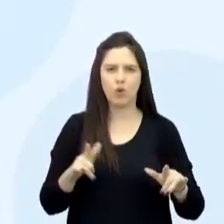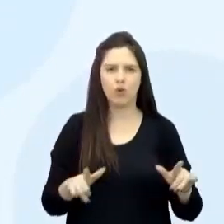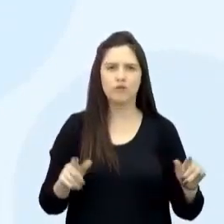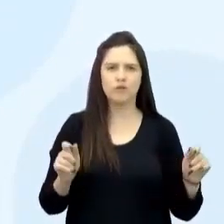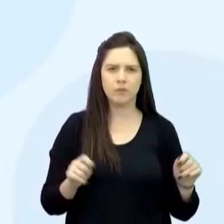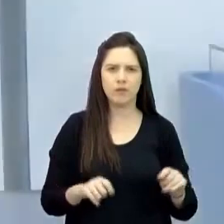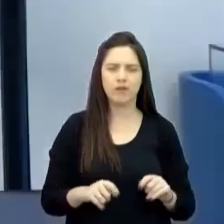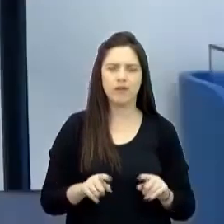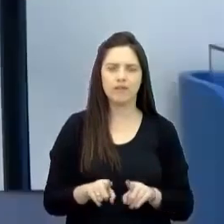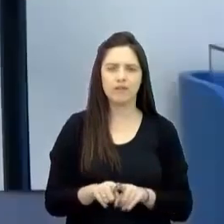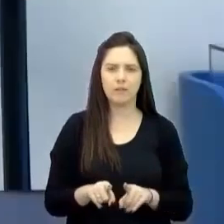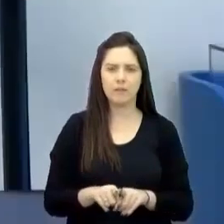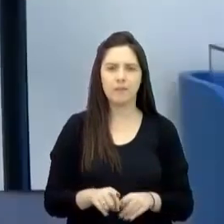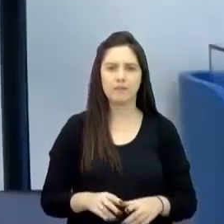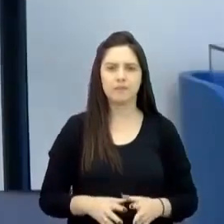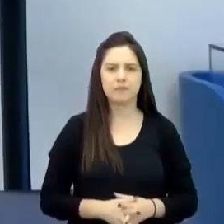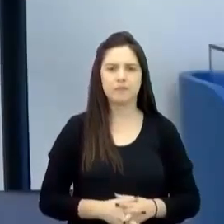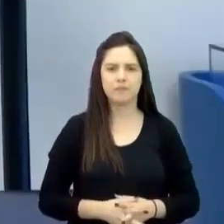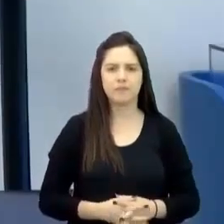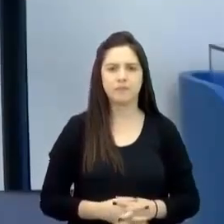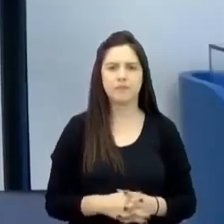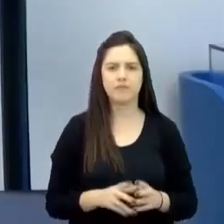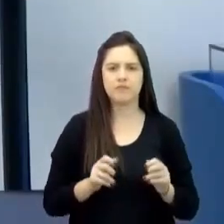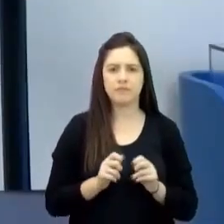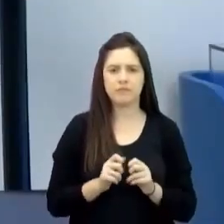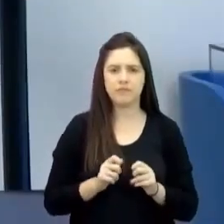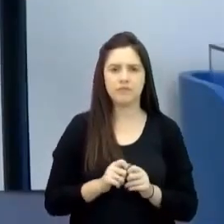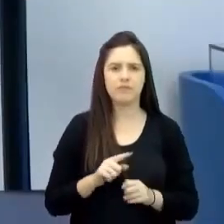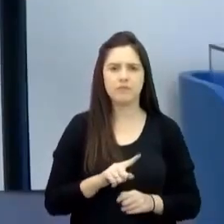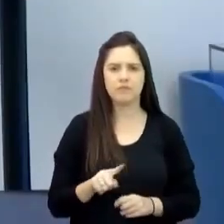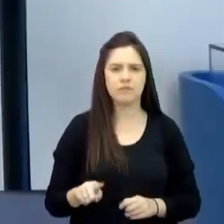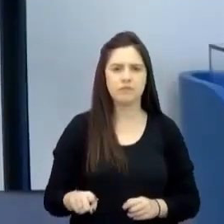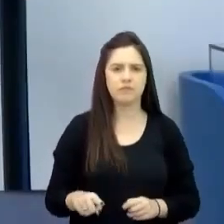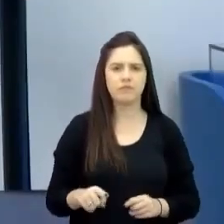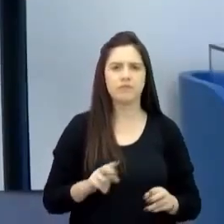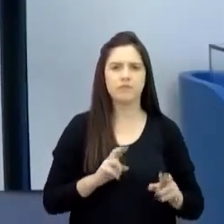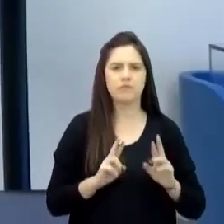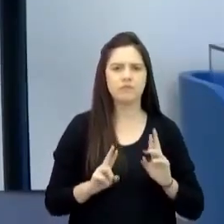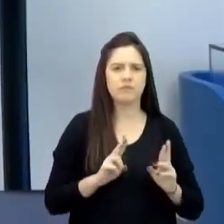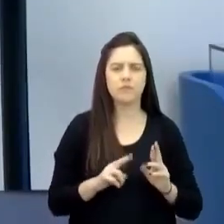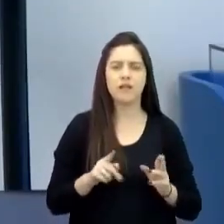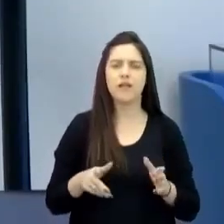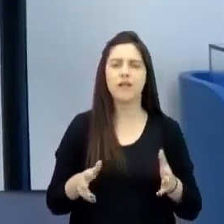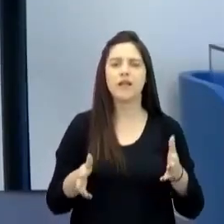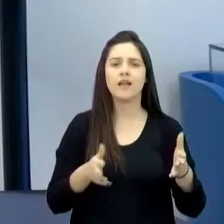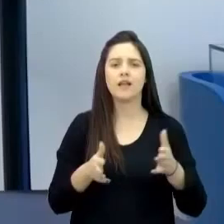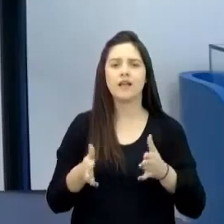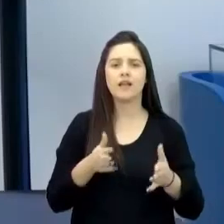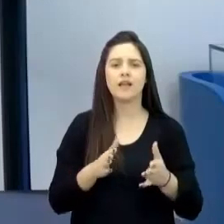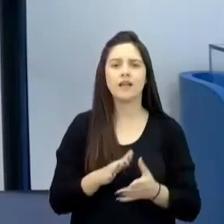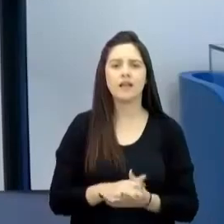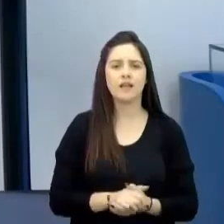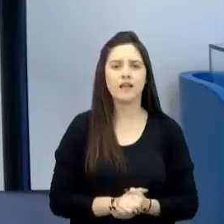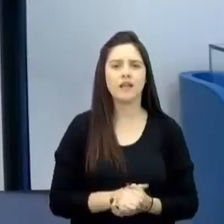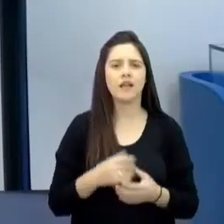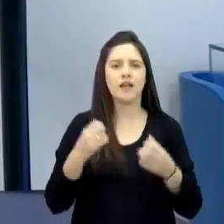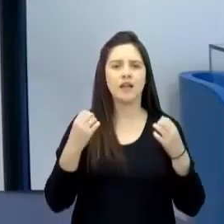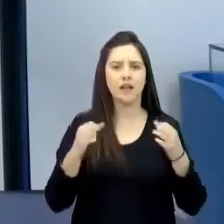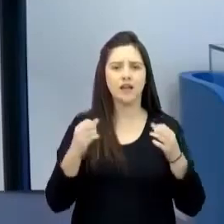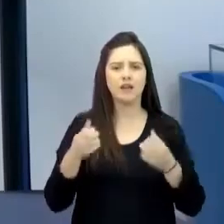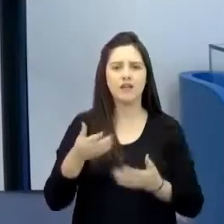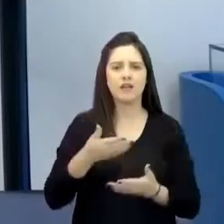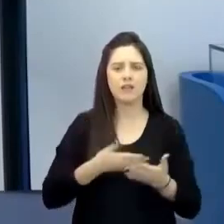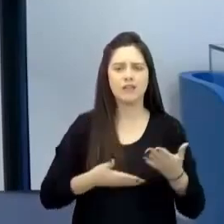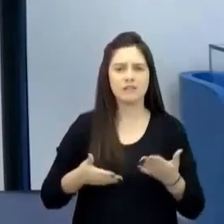poderá também fazer aí, né? Muito bem, agora nós vamos para aquele momento onde haverá nossa